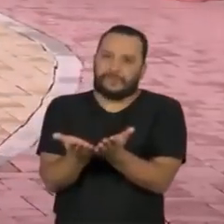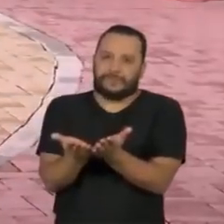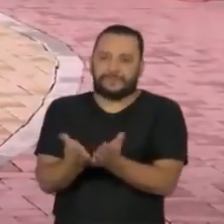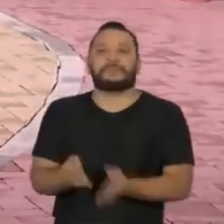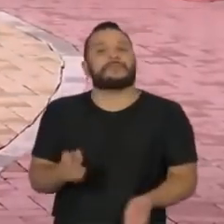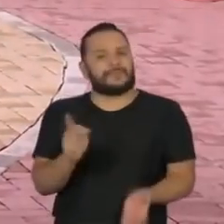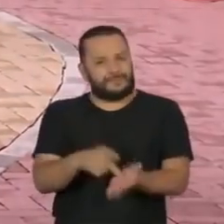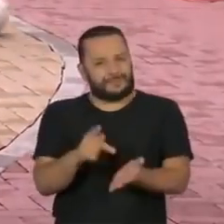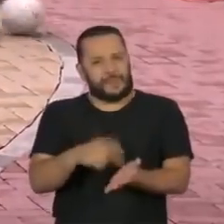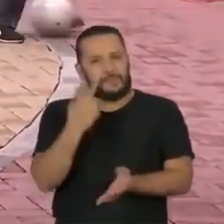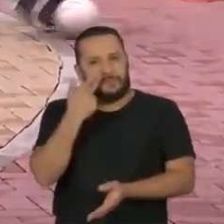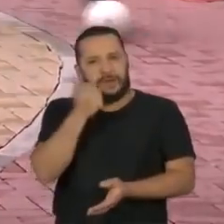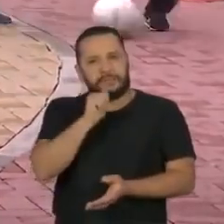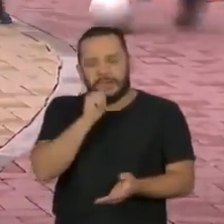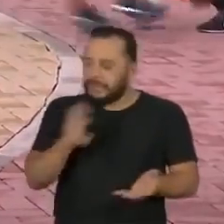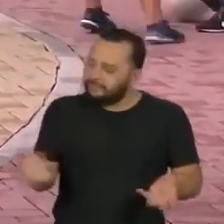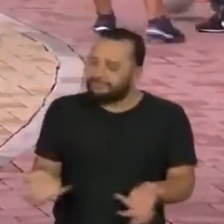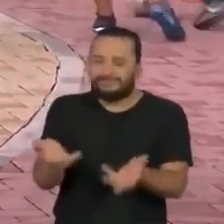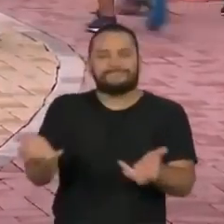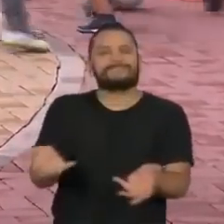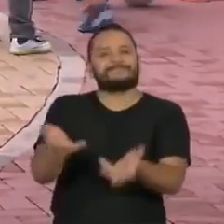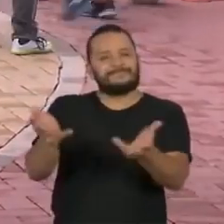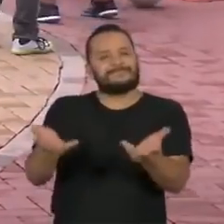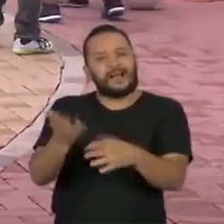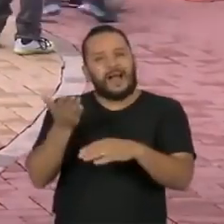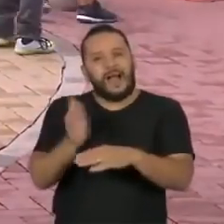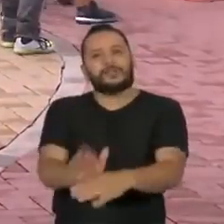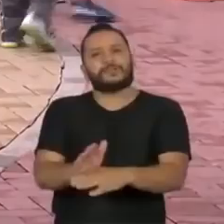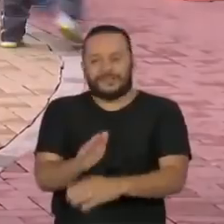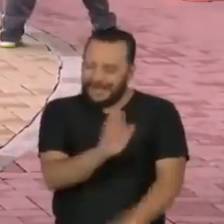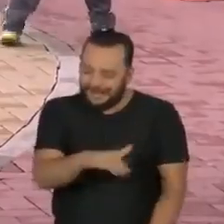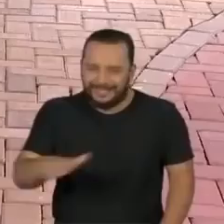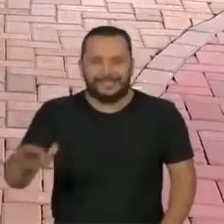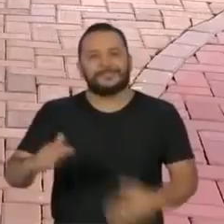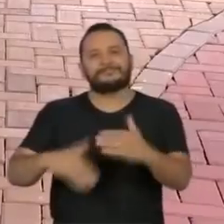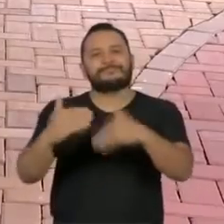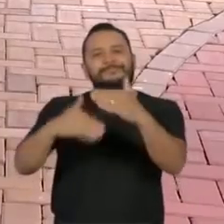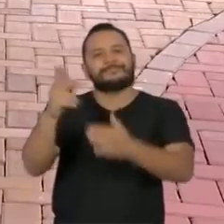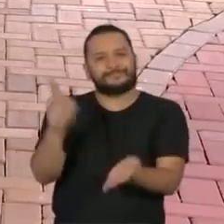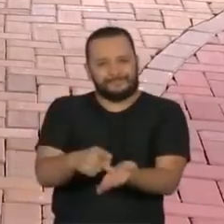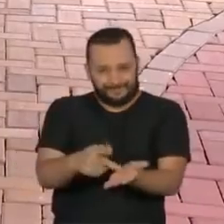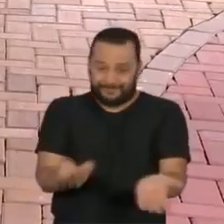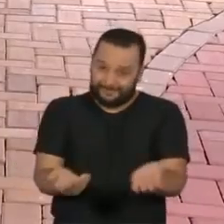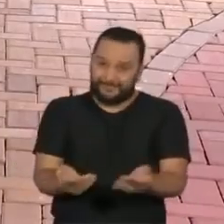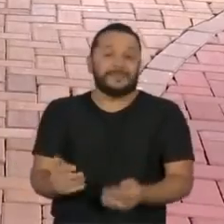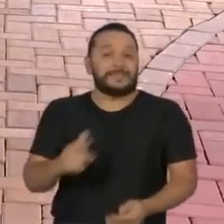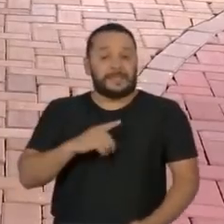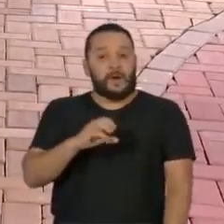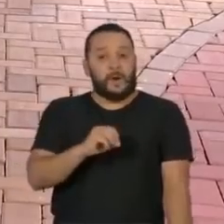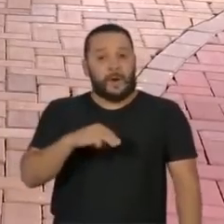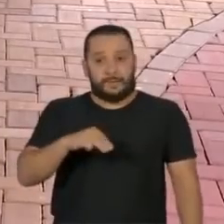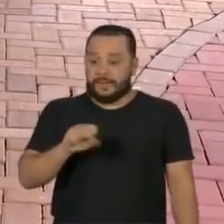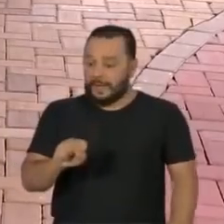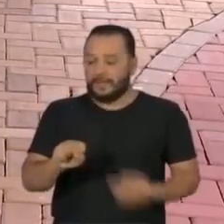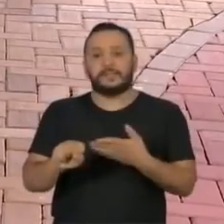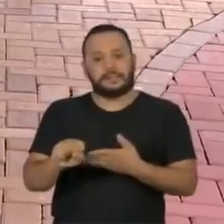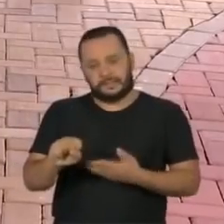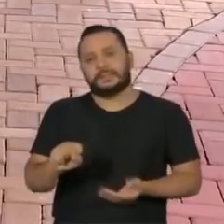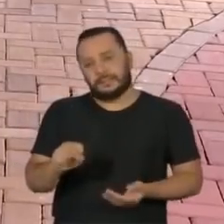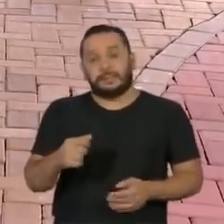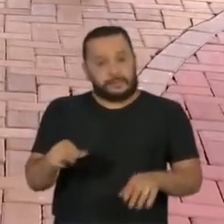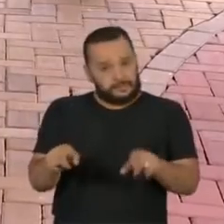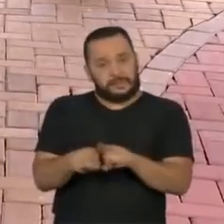por parte dos pais pode ajudar muito no desenvolvimento da criança na escola. Segundo dados da Organização para a Cooperação